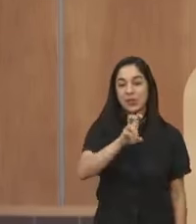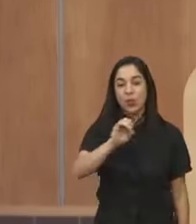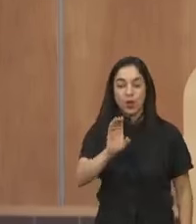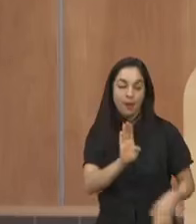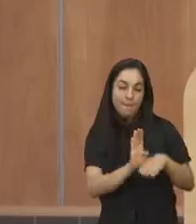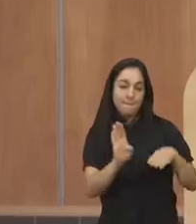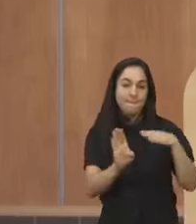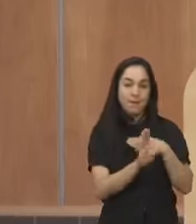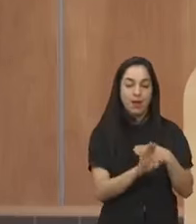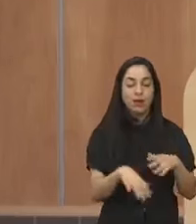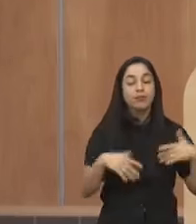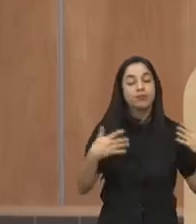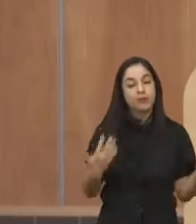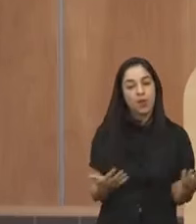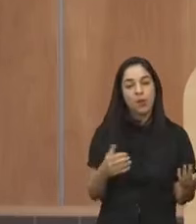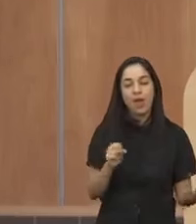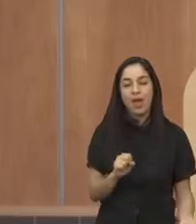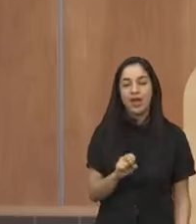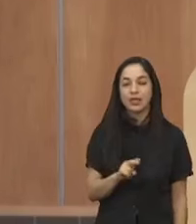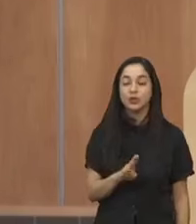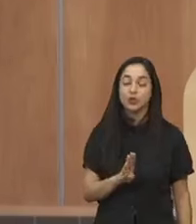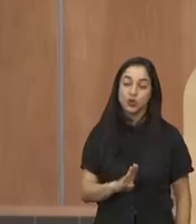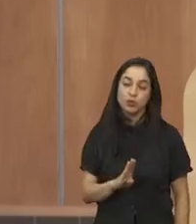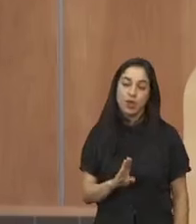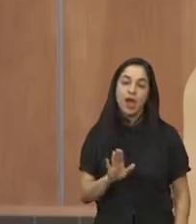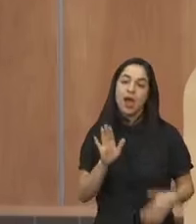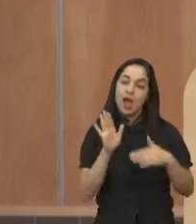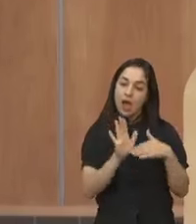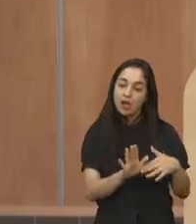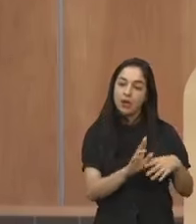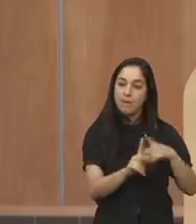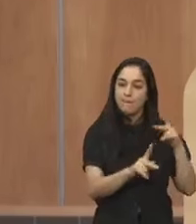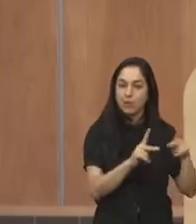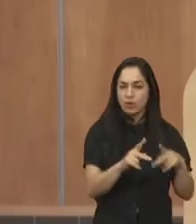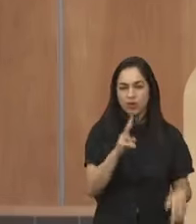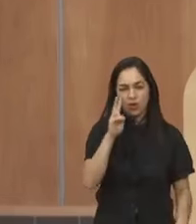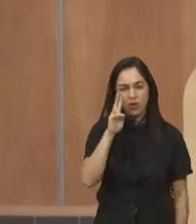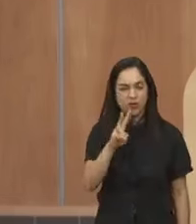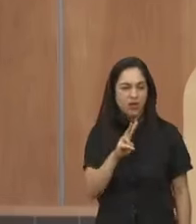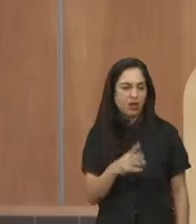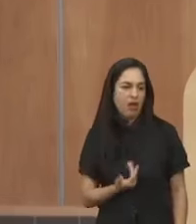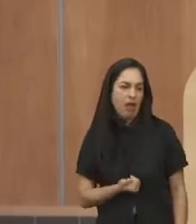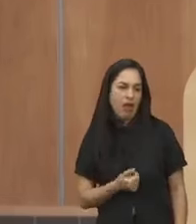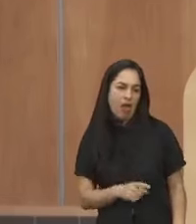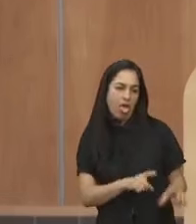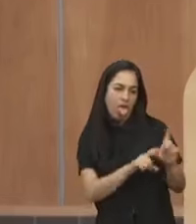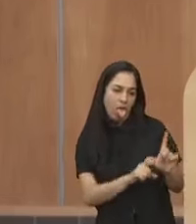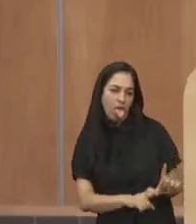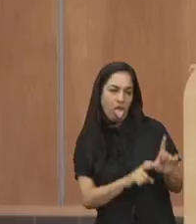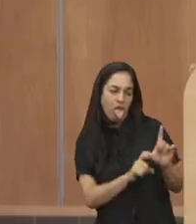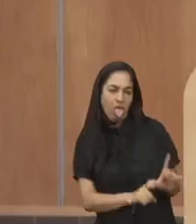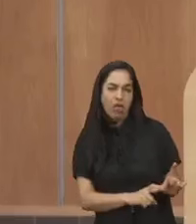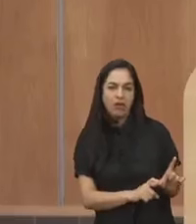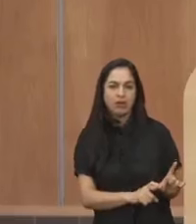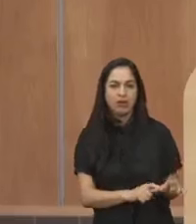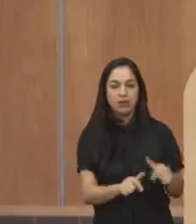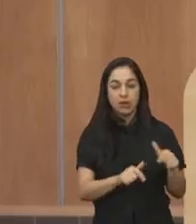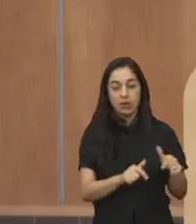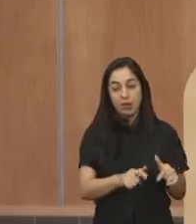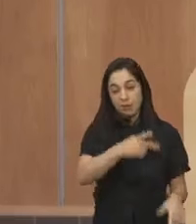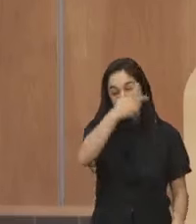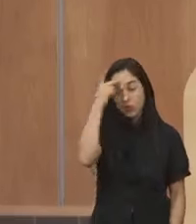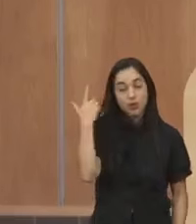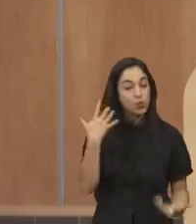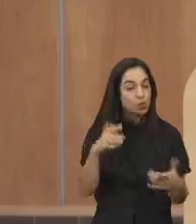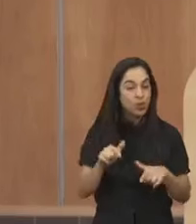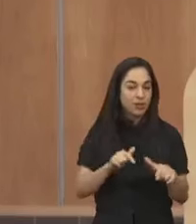um braço direito da população. Então, eu não vejo como um cabide de emprego. É cabide para quem não quer trabalhar. Para quem